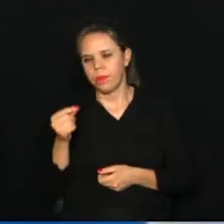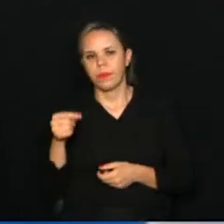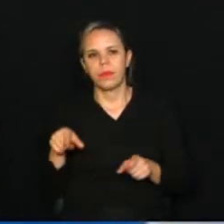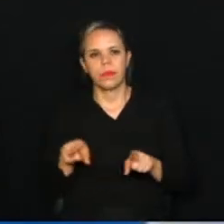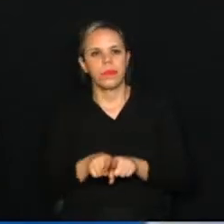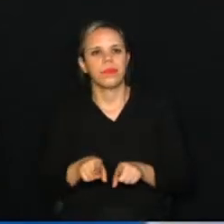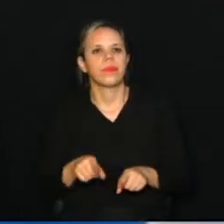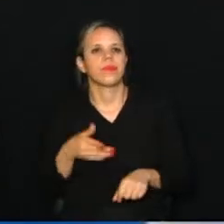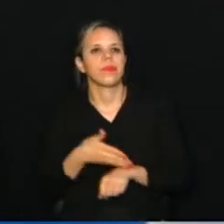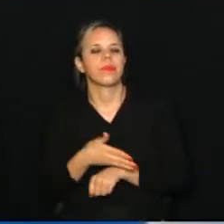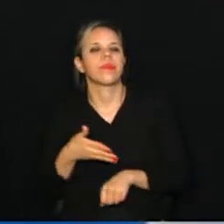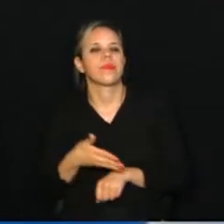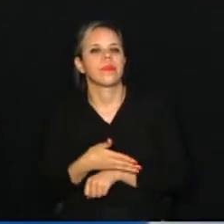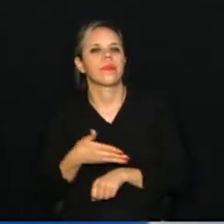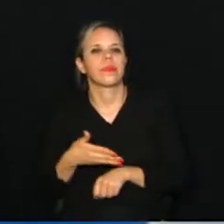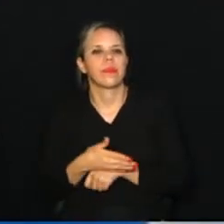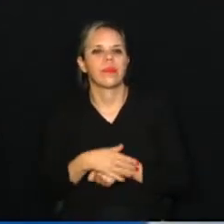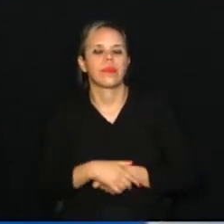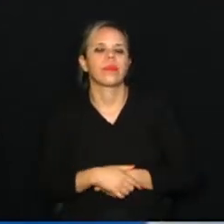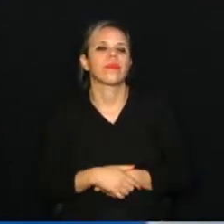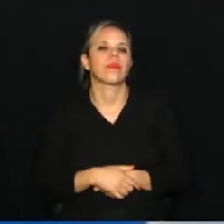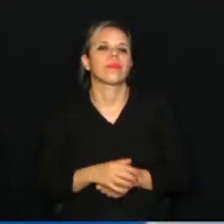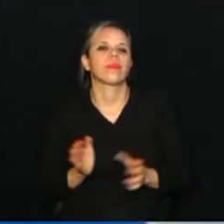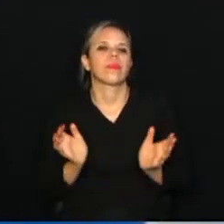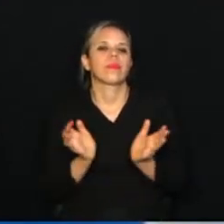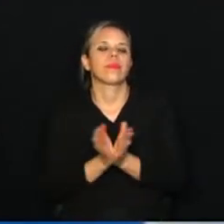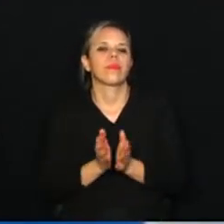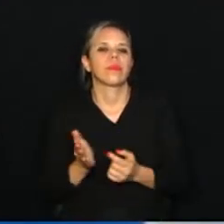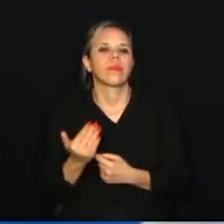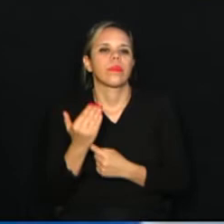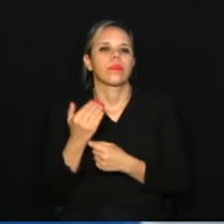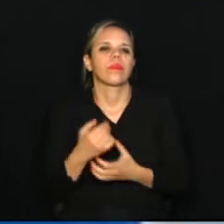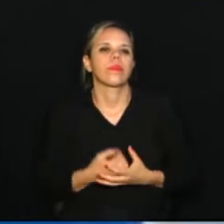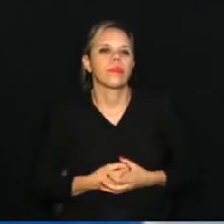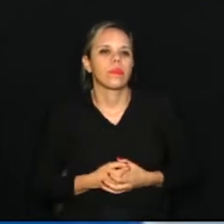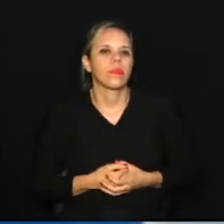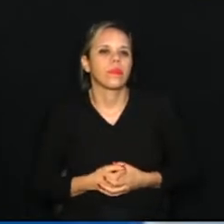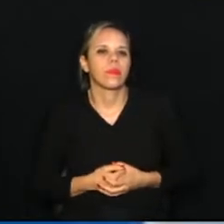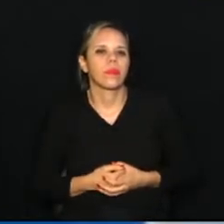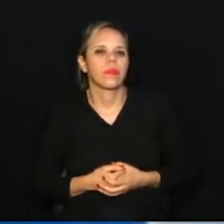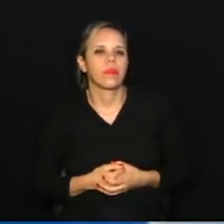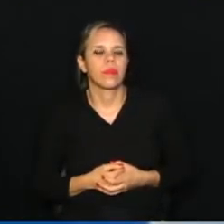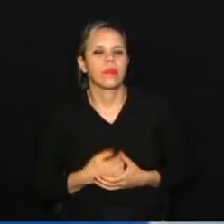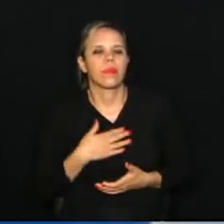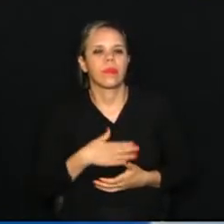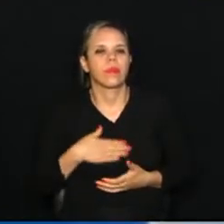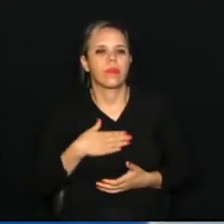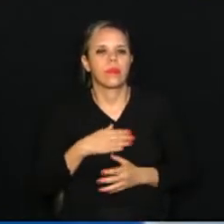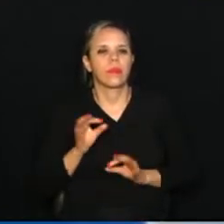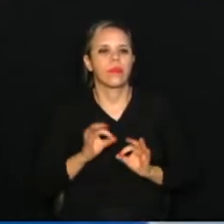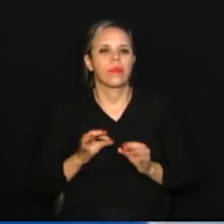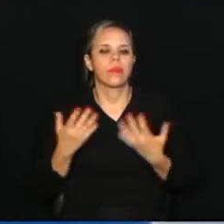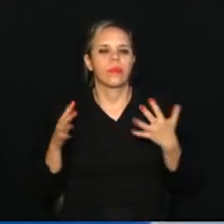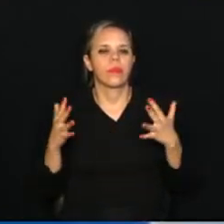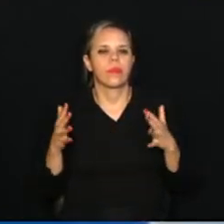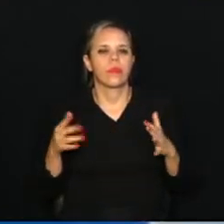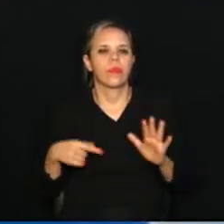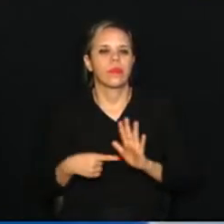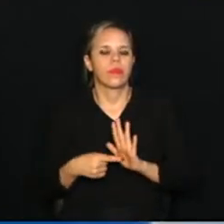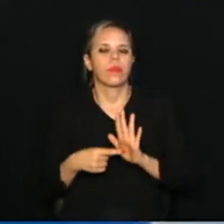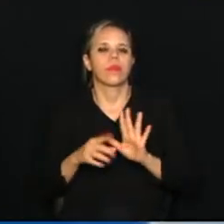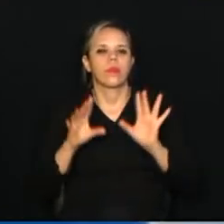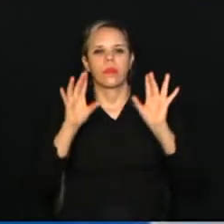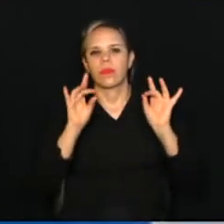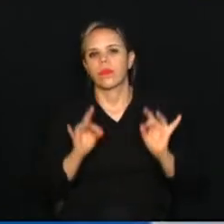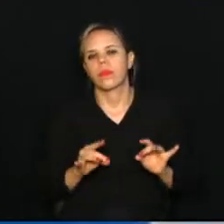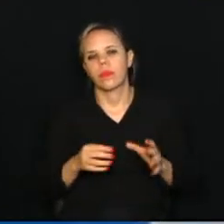também, participando aqui pela Comissão de Ciência e Tecnologia. E eu gostaria de parabenizar pela apresentação